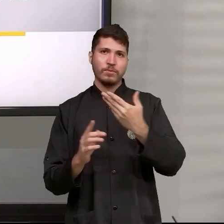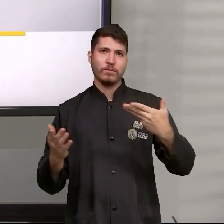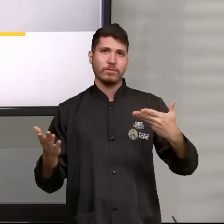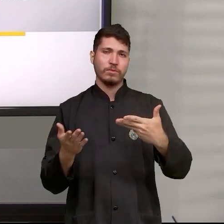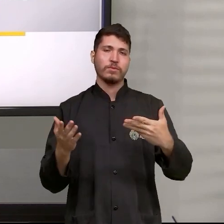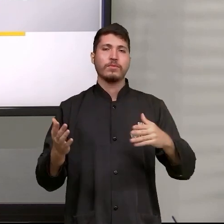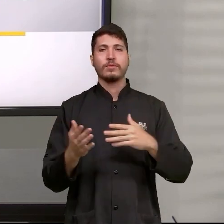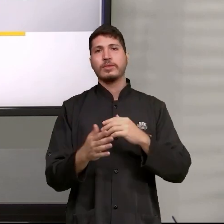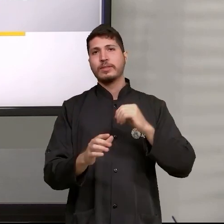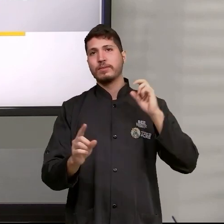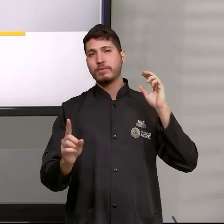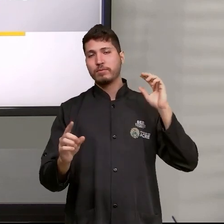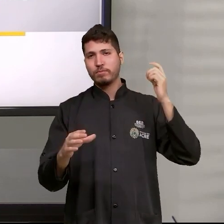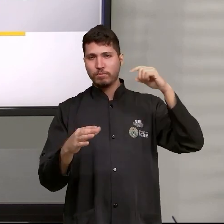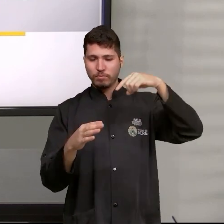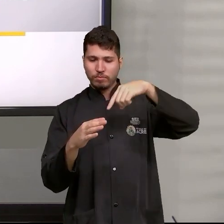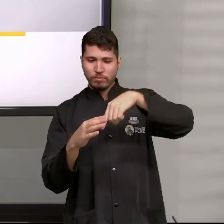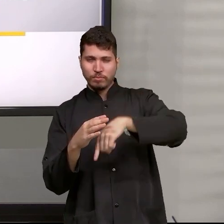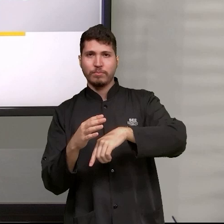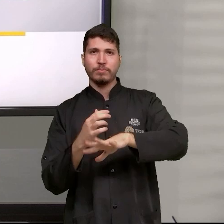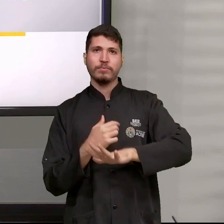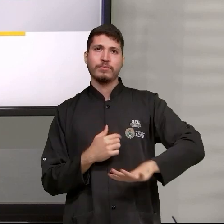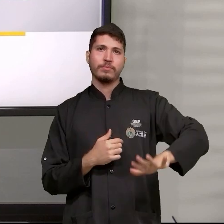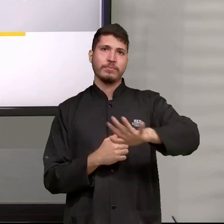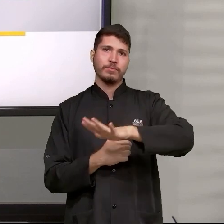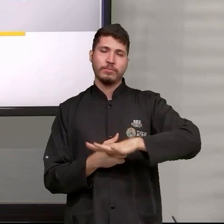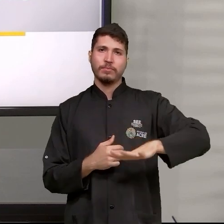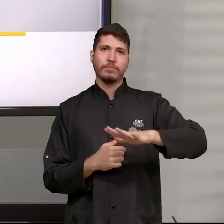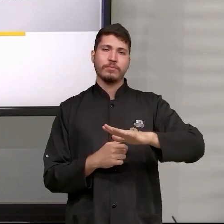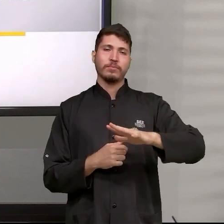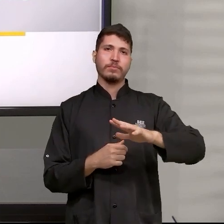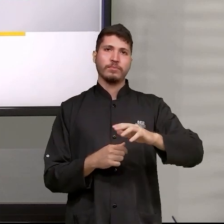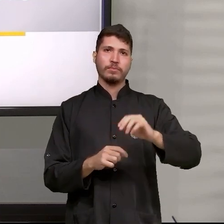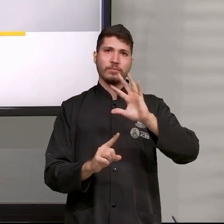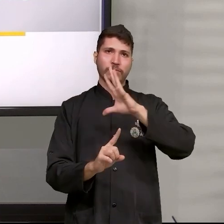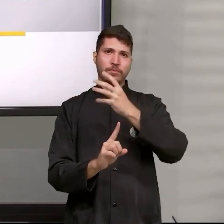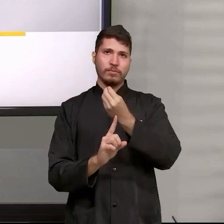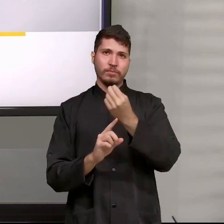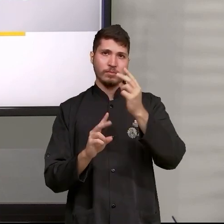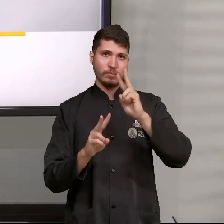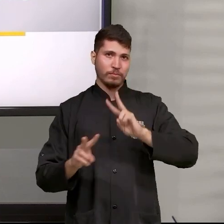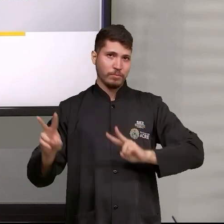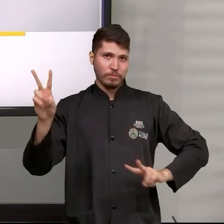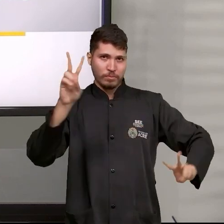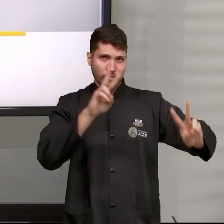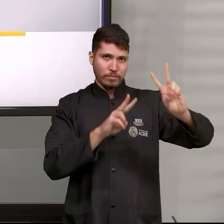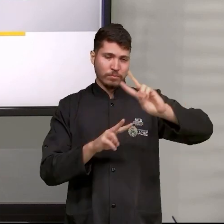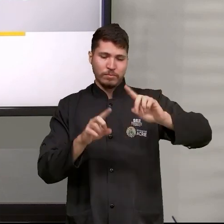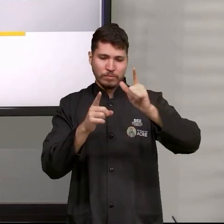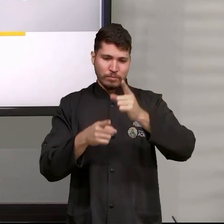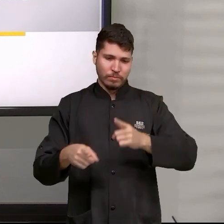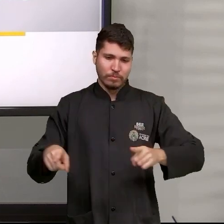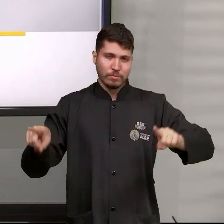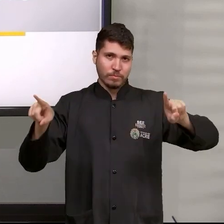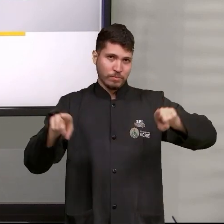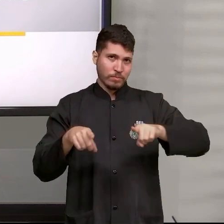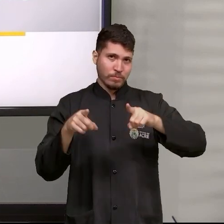mergulhar para uma viagem pela história das artes visuais e da música. Vamos conhecer as